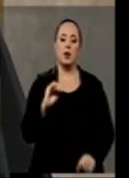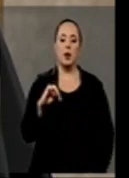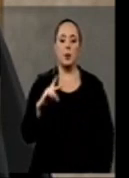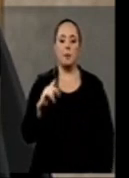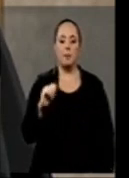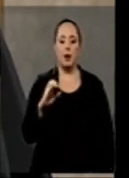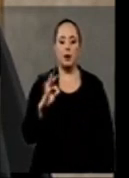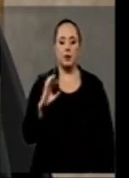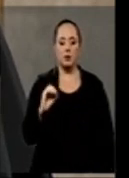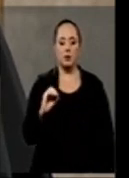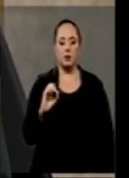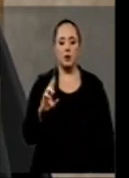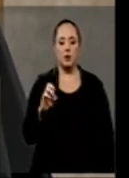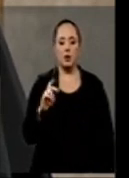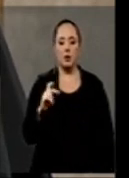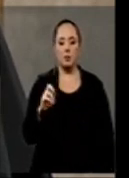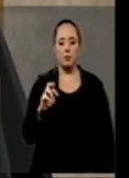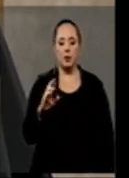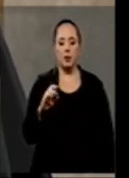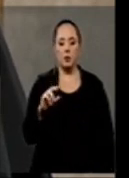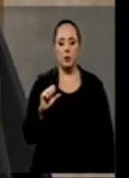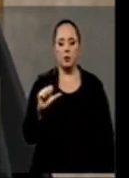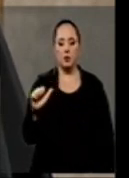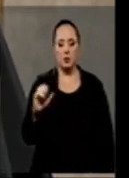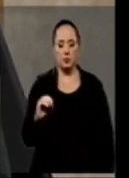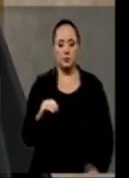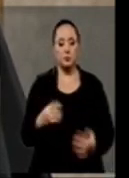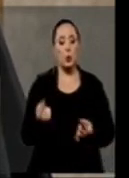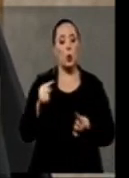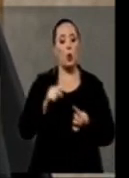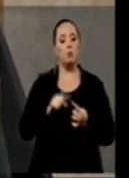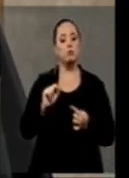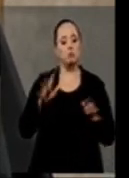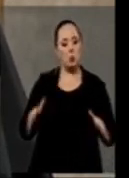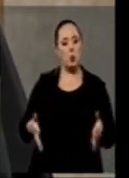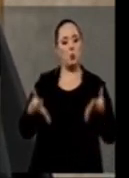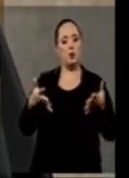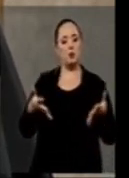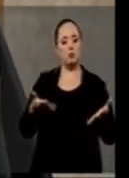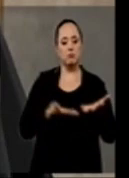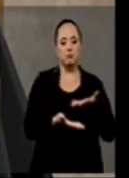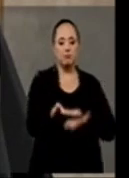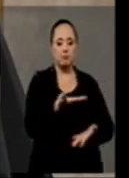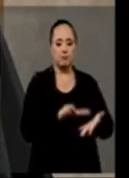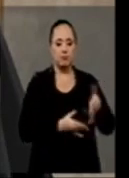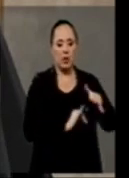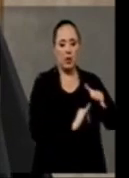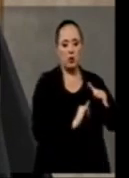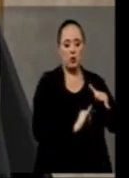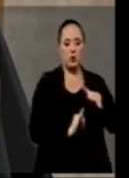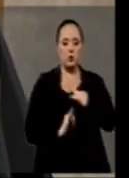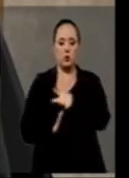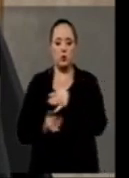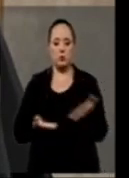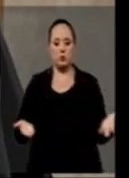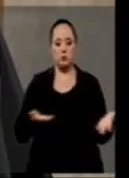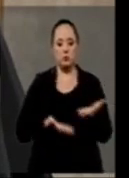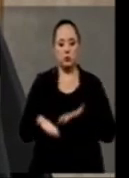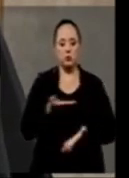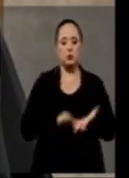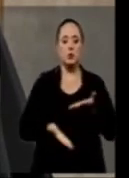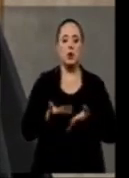repercussão o objetivo é promover a integração institucional elaborar estudos e propor medidas